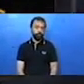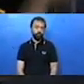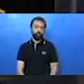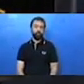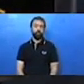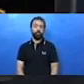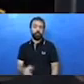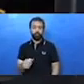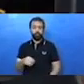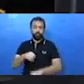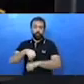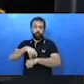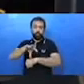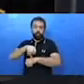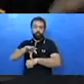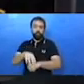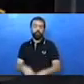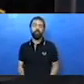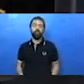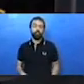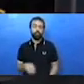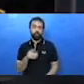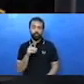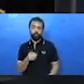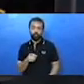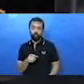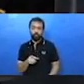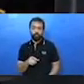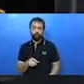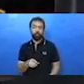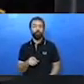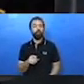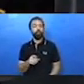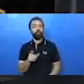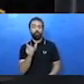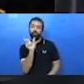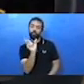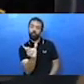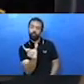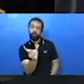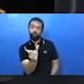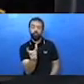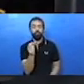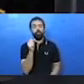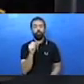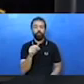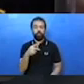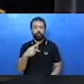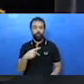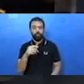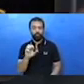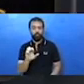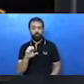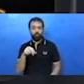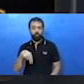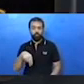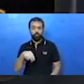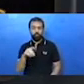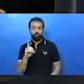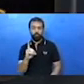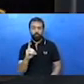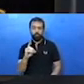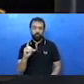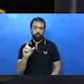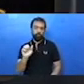Uma dica, você sabia que a palavra pendão aparece no hino da bandeira? Ele começa